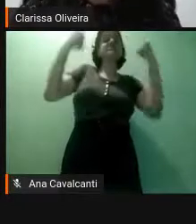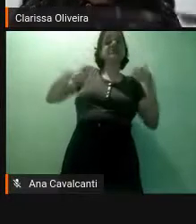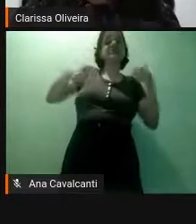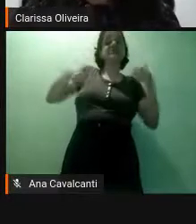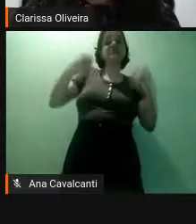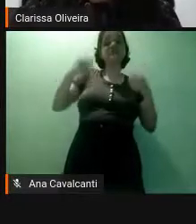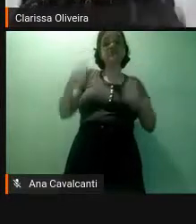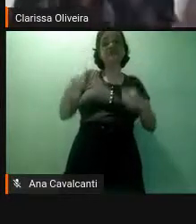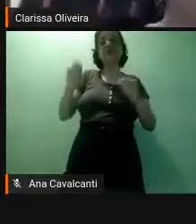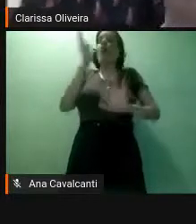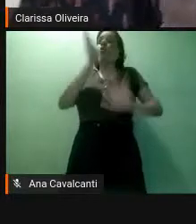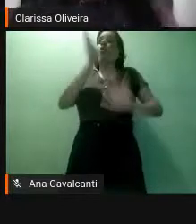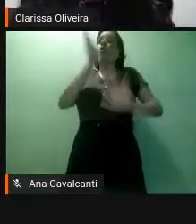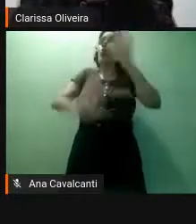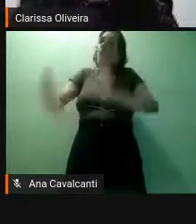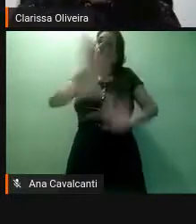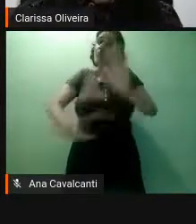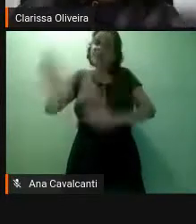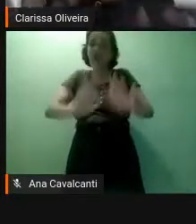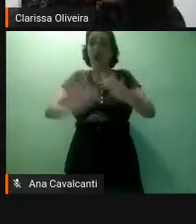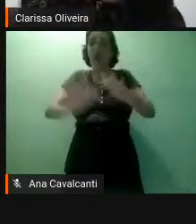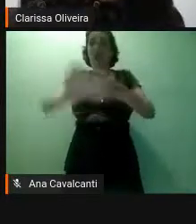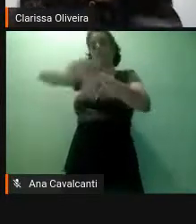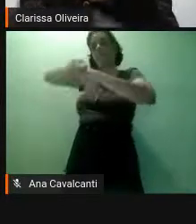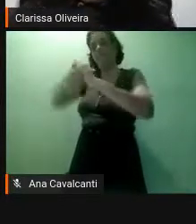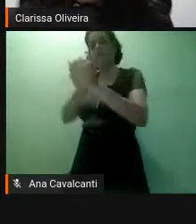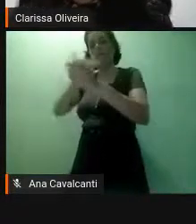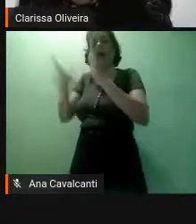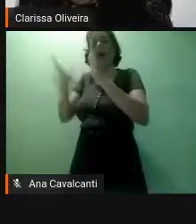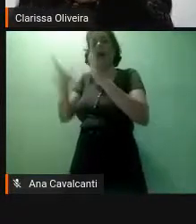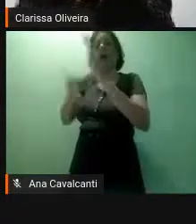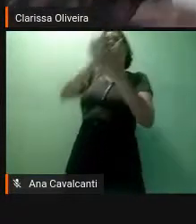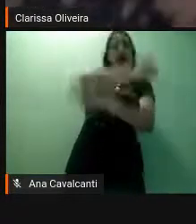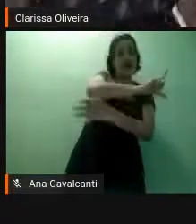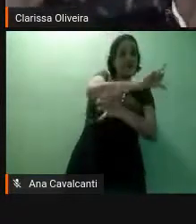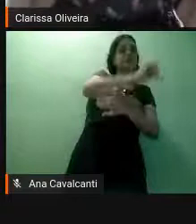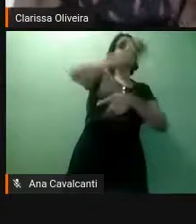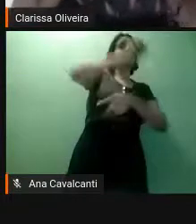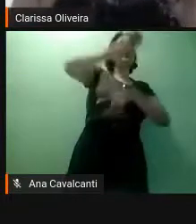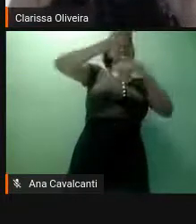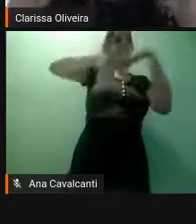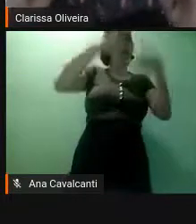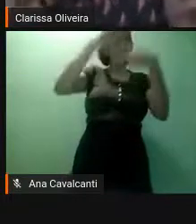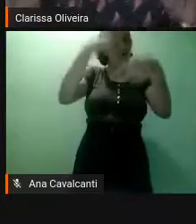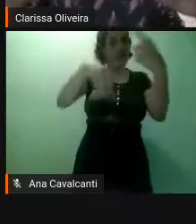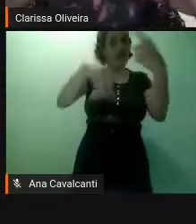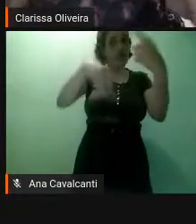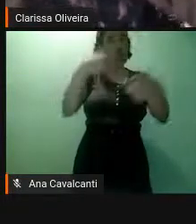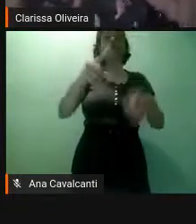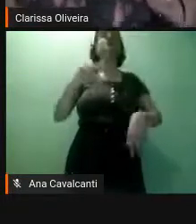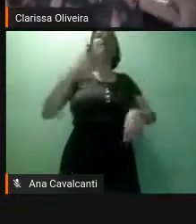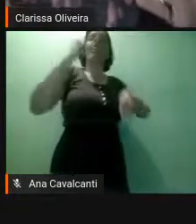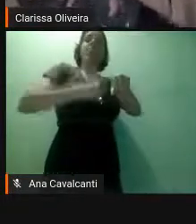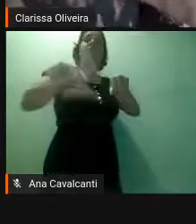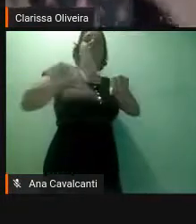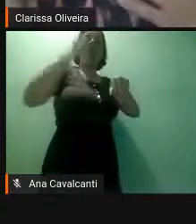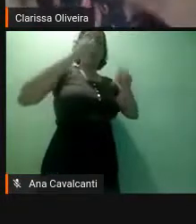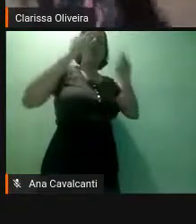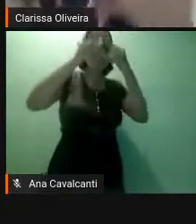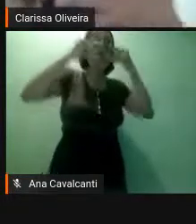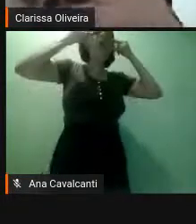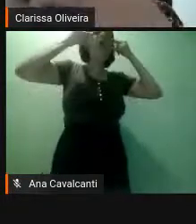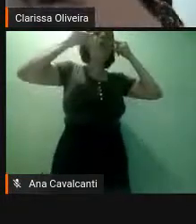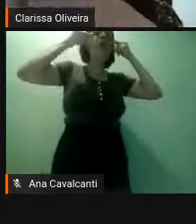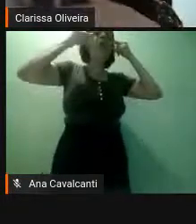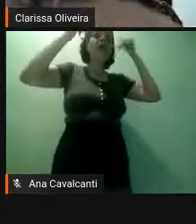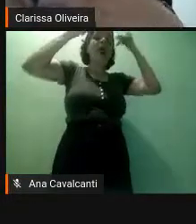ter o cuidado. Higienizar as mãos antes e depois. E na hora de colocar, tentar evitar ao